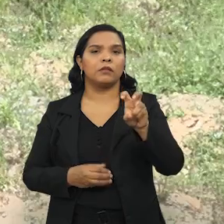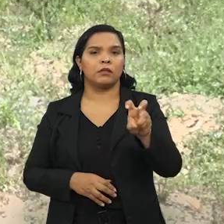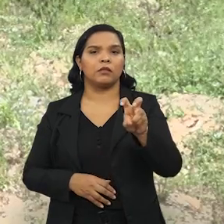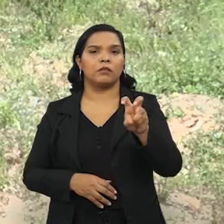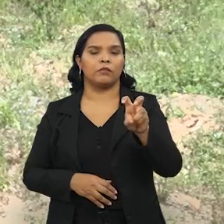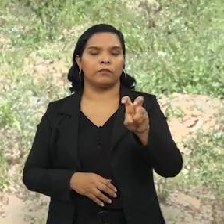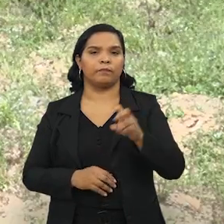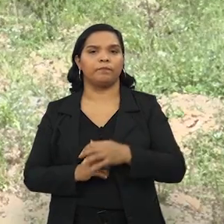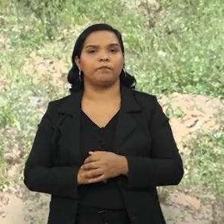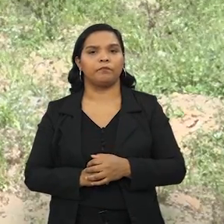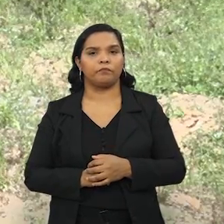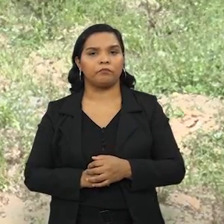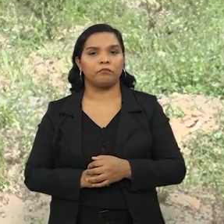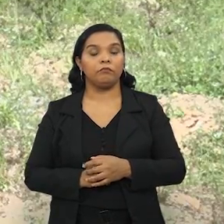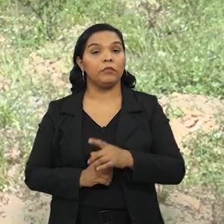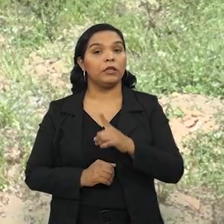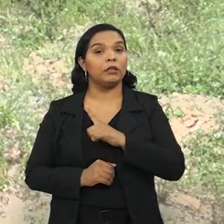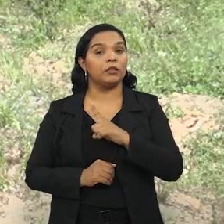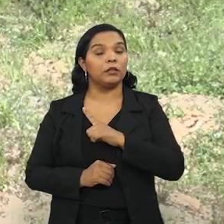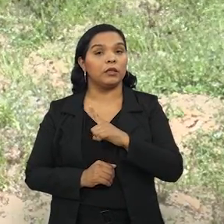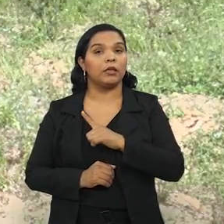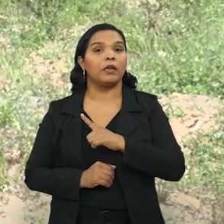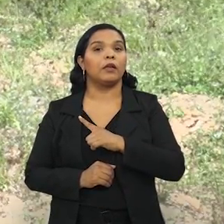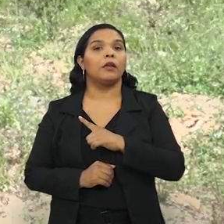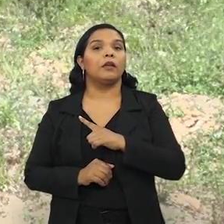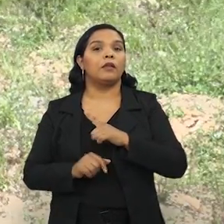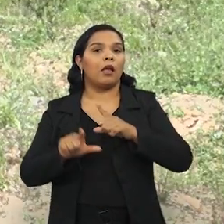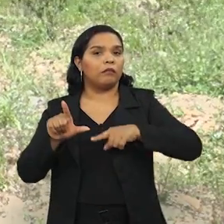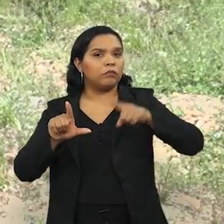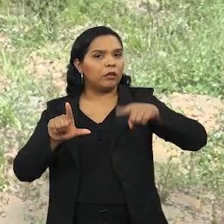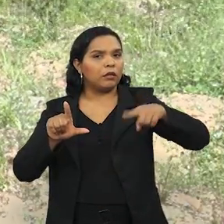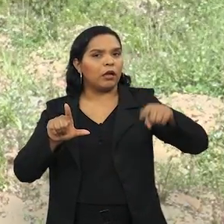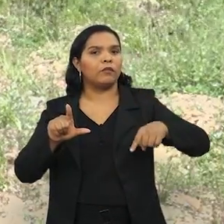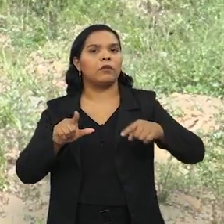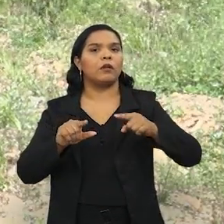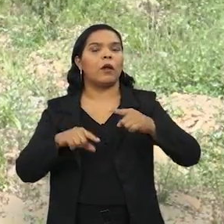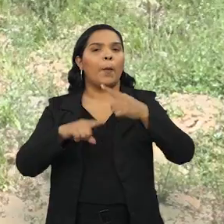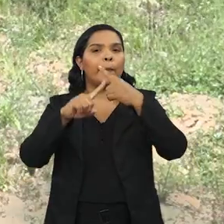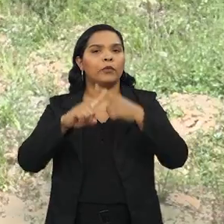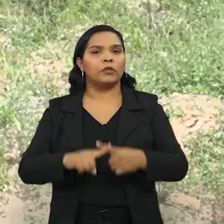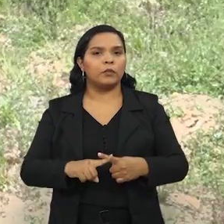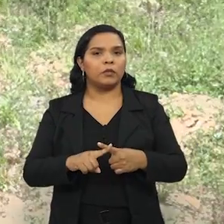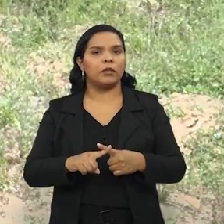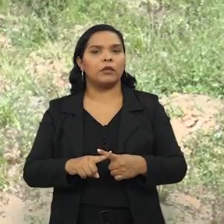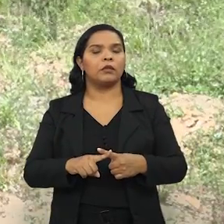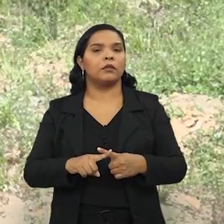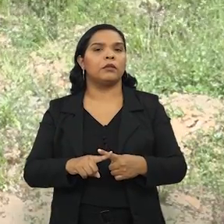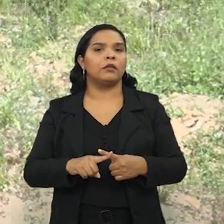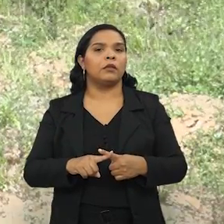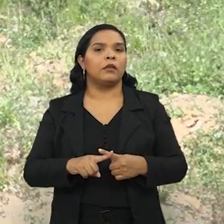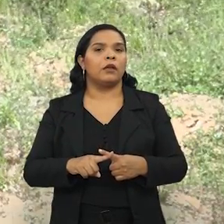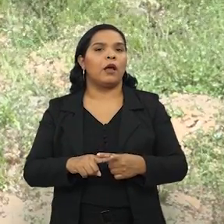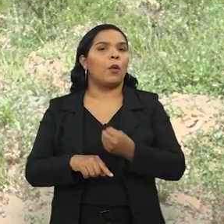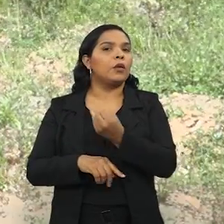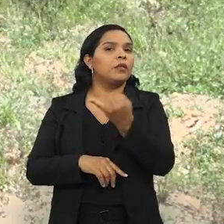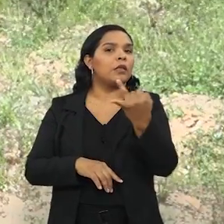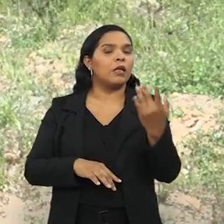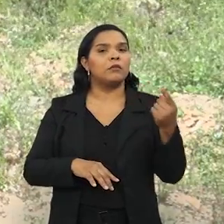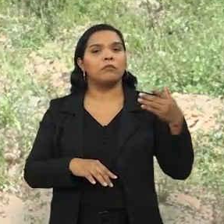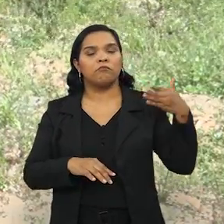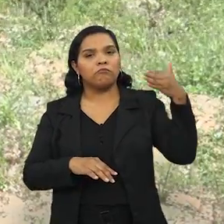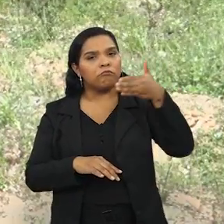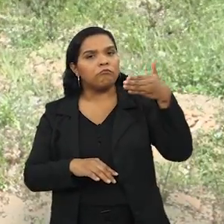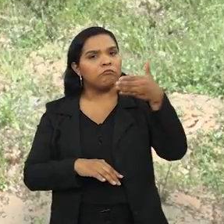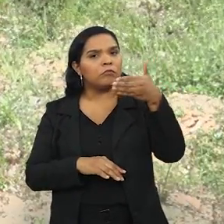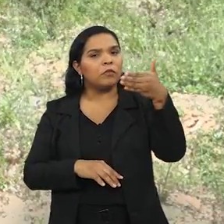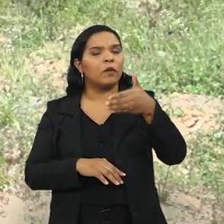0,565. Então, a gente pega esse índice, multiplica o número de vezes que a gente foi para campo